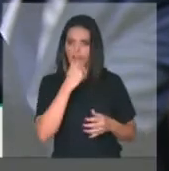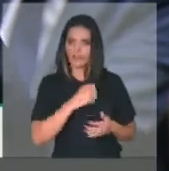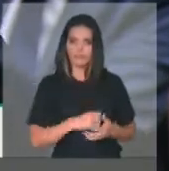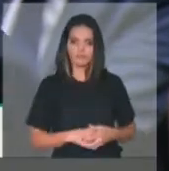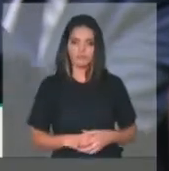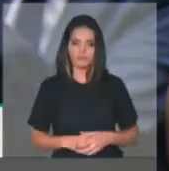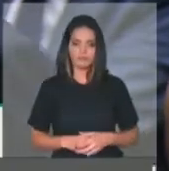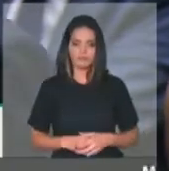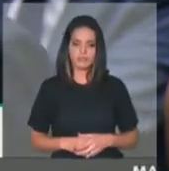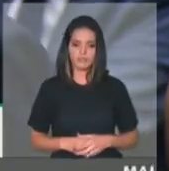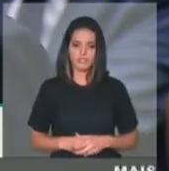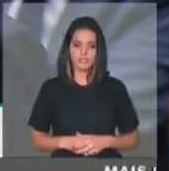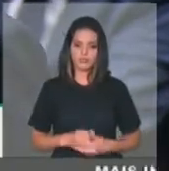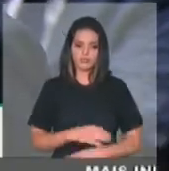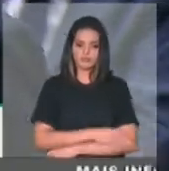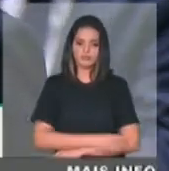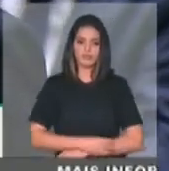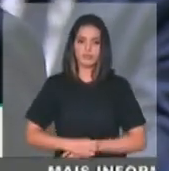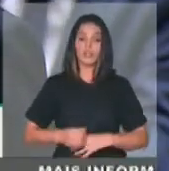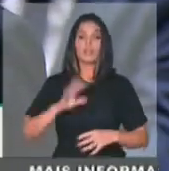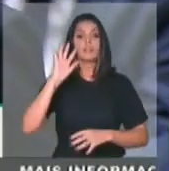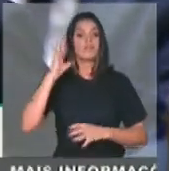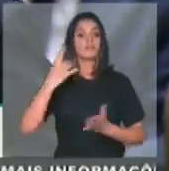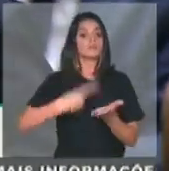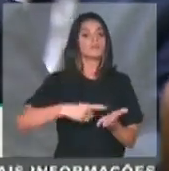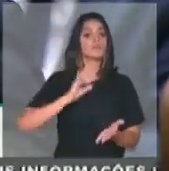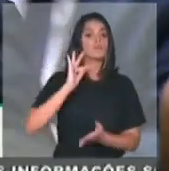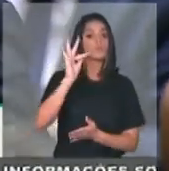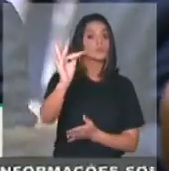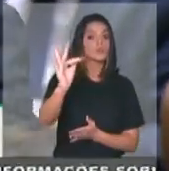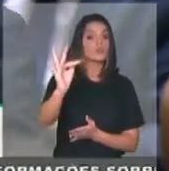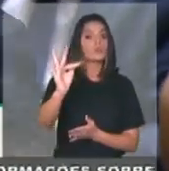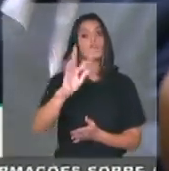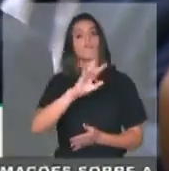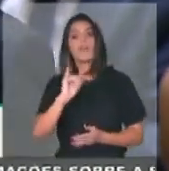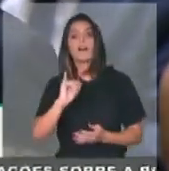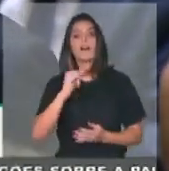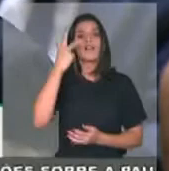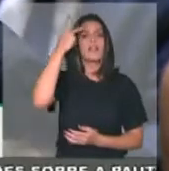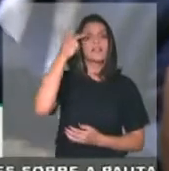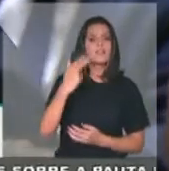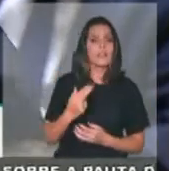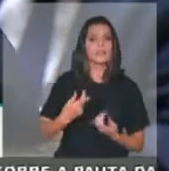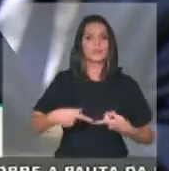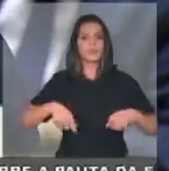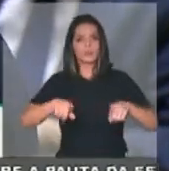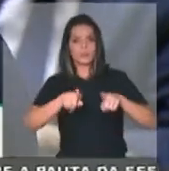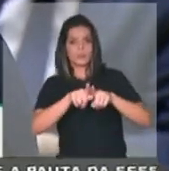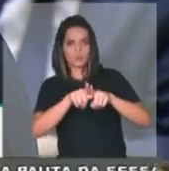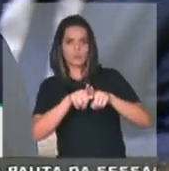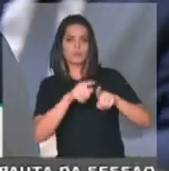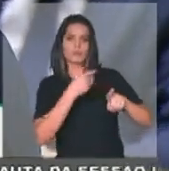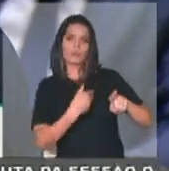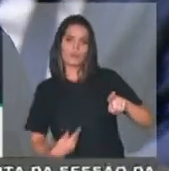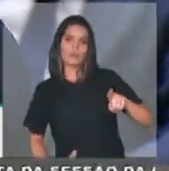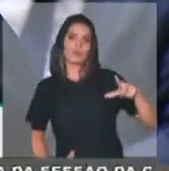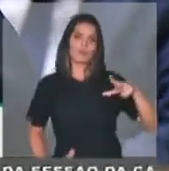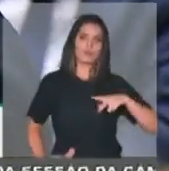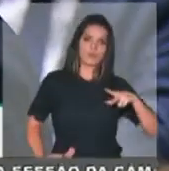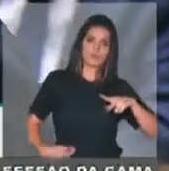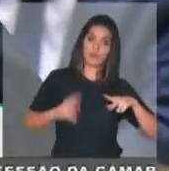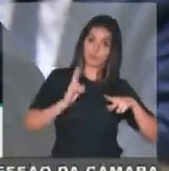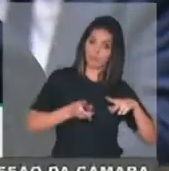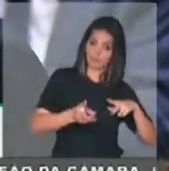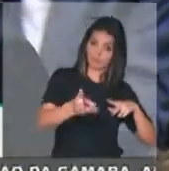decidir o futuro que quer dar para o seu saneamento. Se vai fazer, naturalmente, uma parceria, um contrato de programa com o Estado,